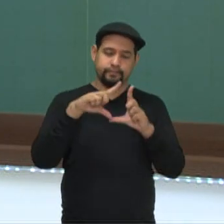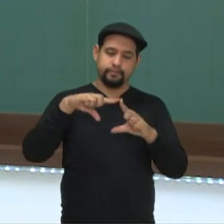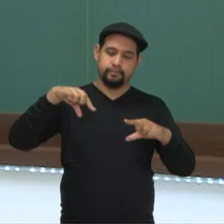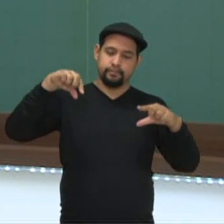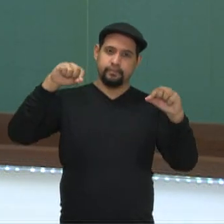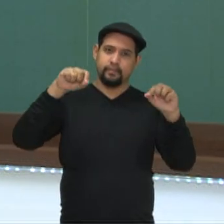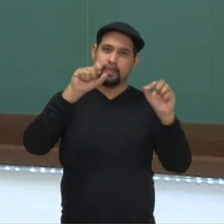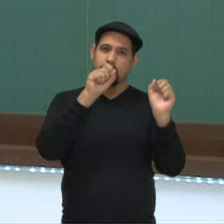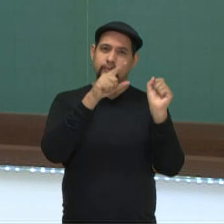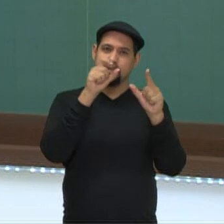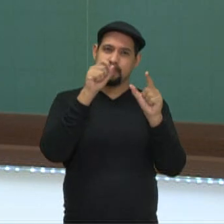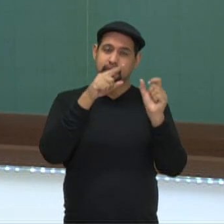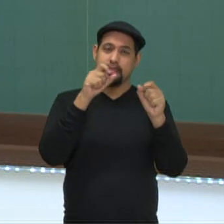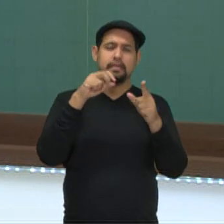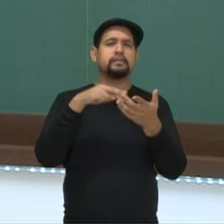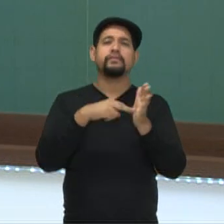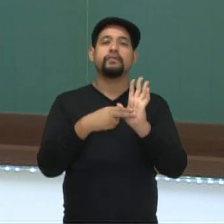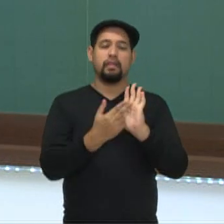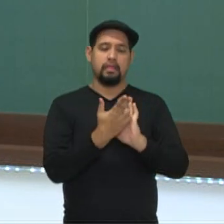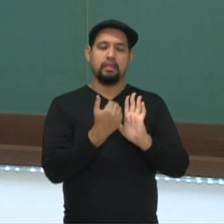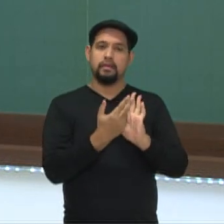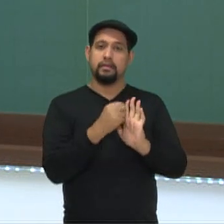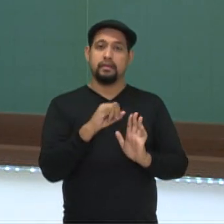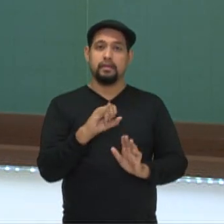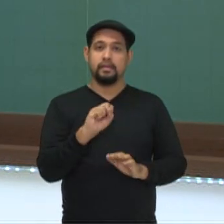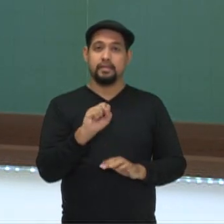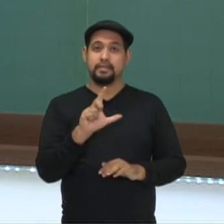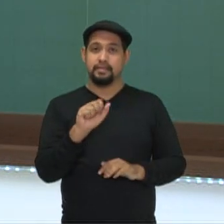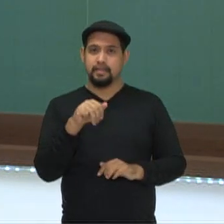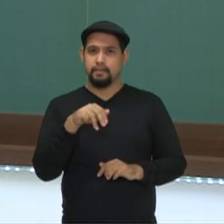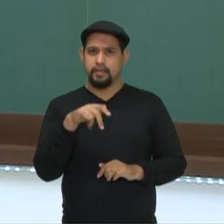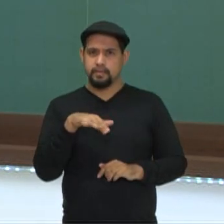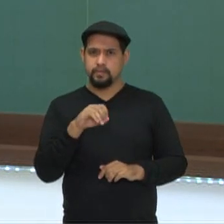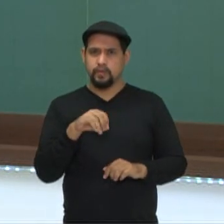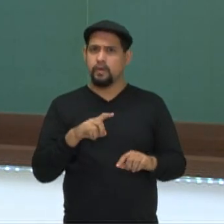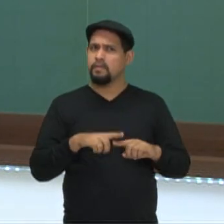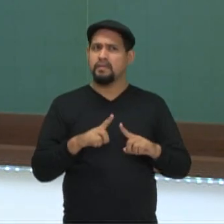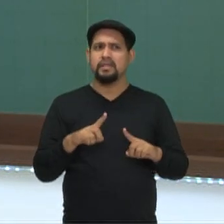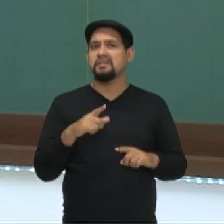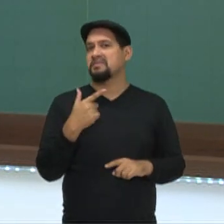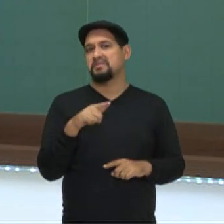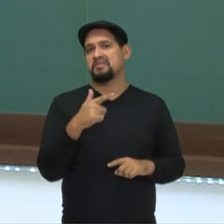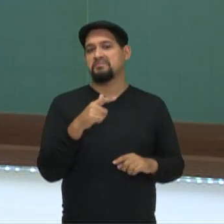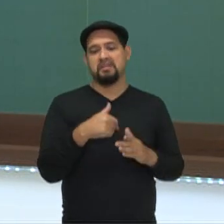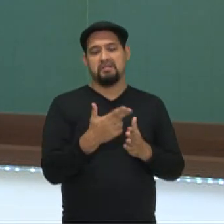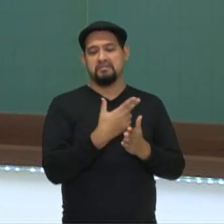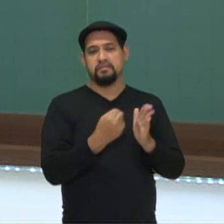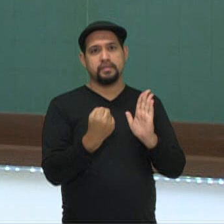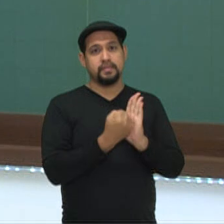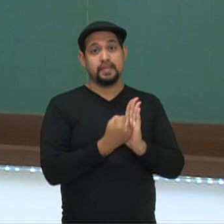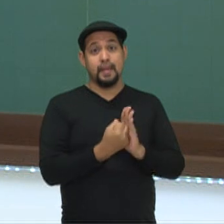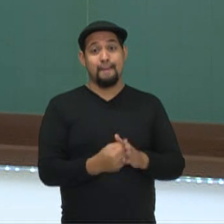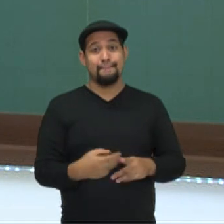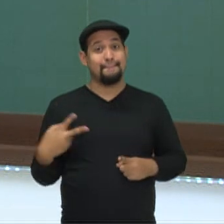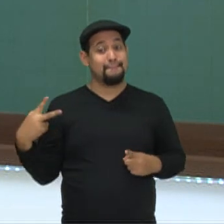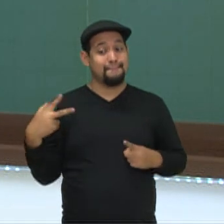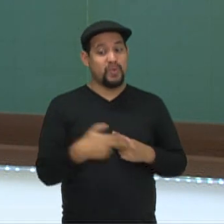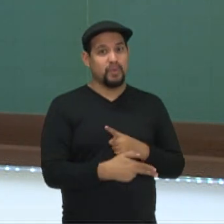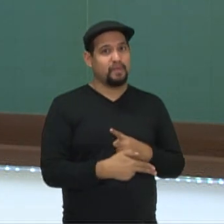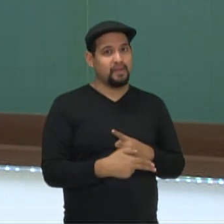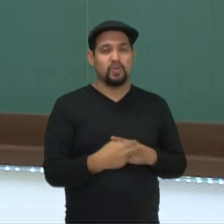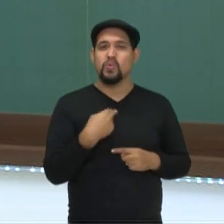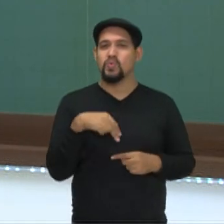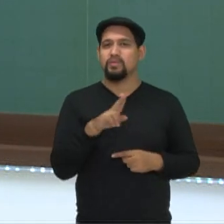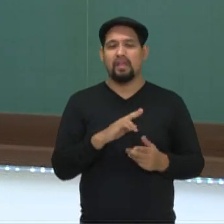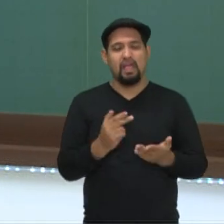é considerado um símbolo do islamismo, mas os islâmicos não têm símbolo necessariamente, é proibido qualquer tipo de